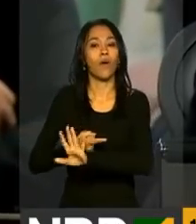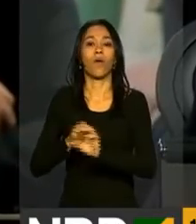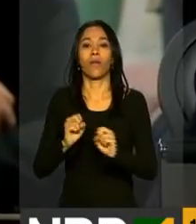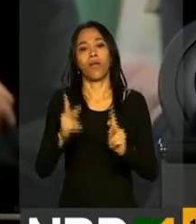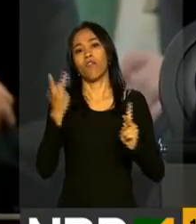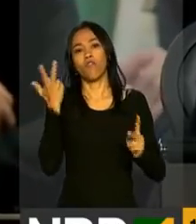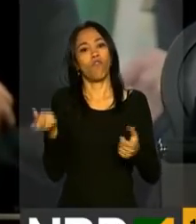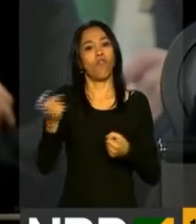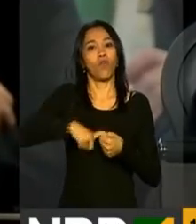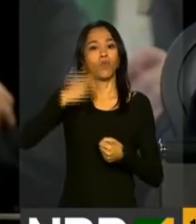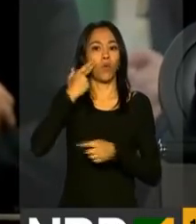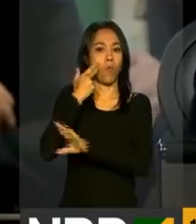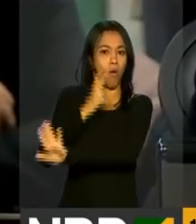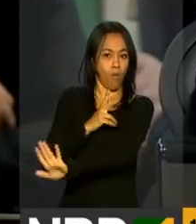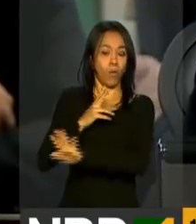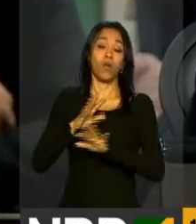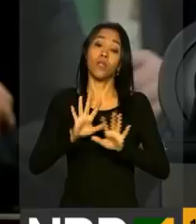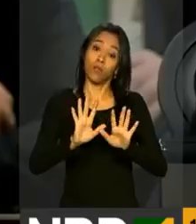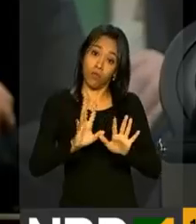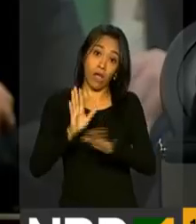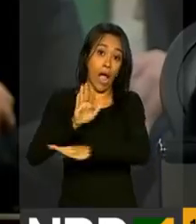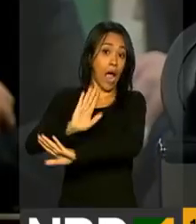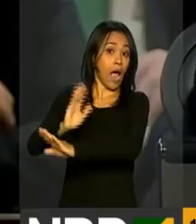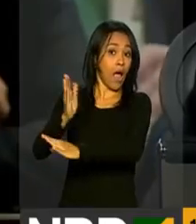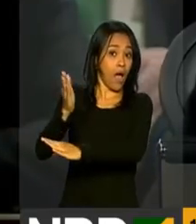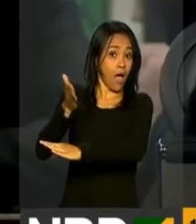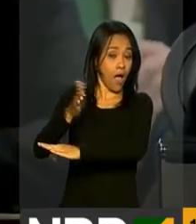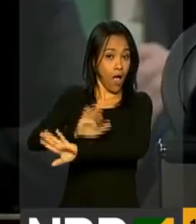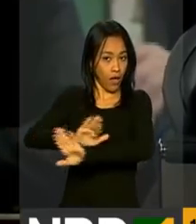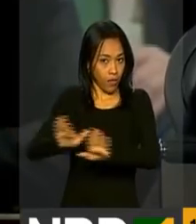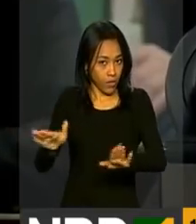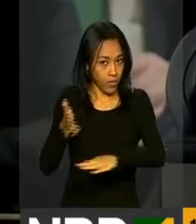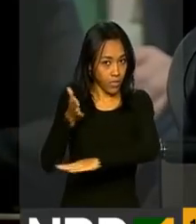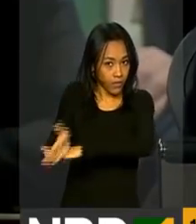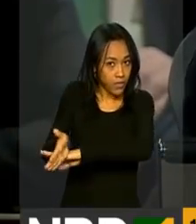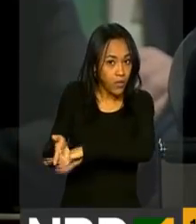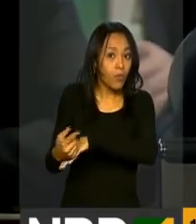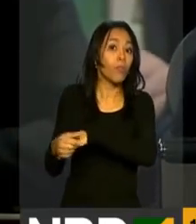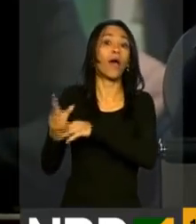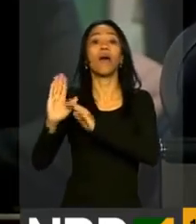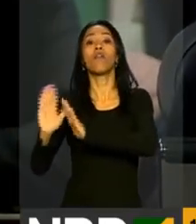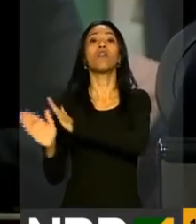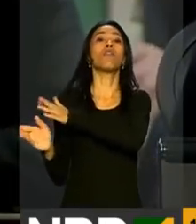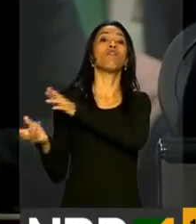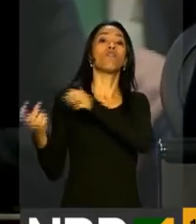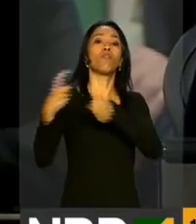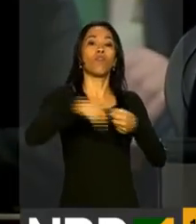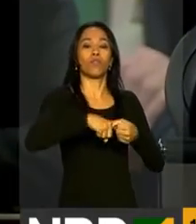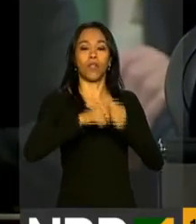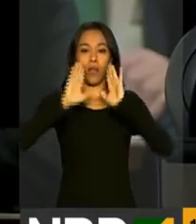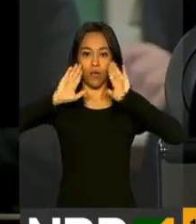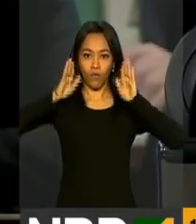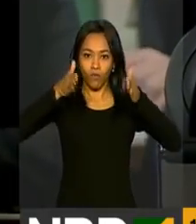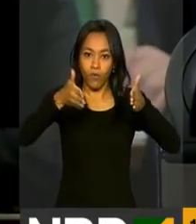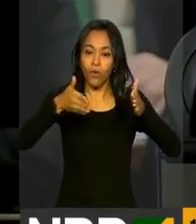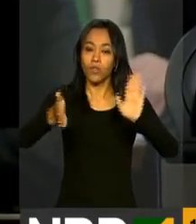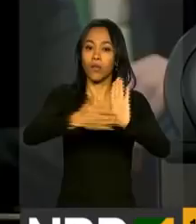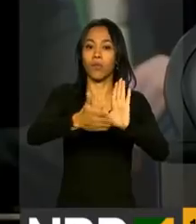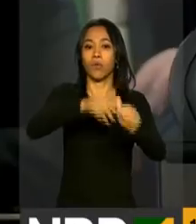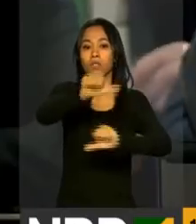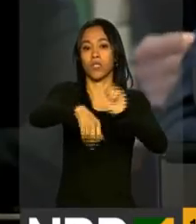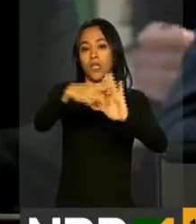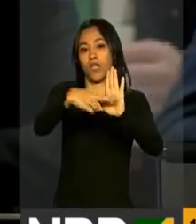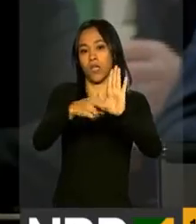nós faríamos cessar a intervenção para aprovar a previdência os senhores sabem que nós ao longo do tempo